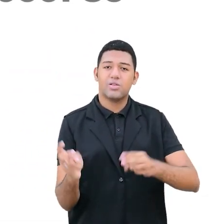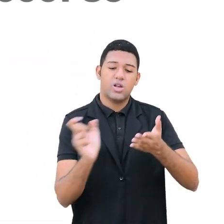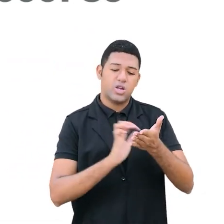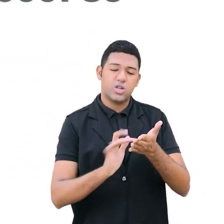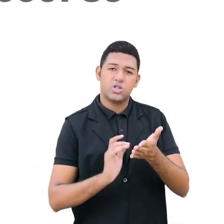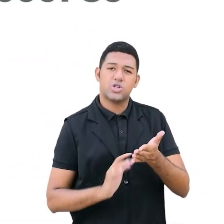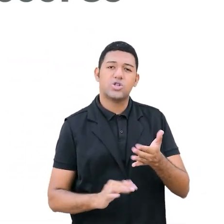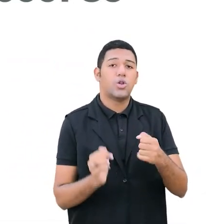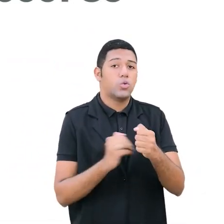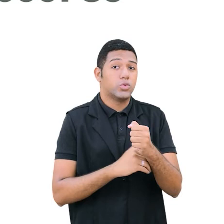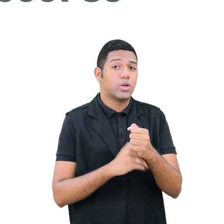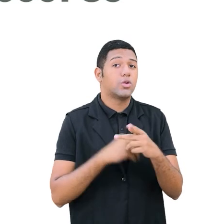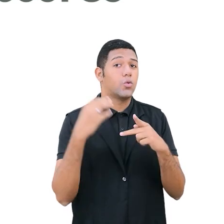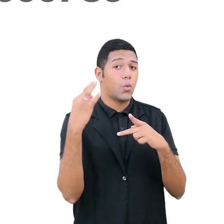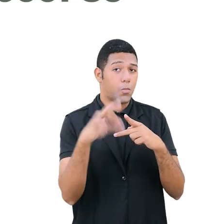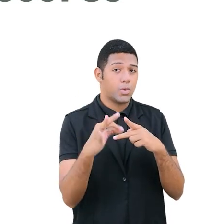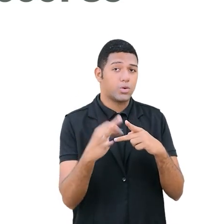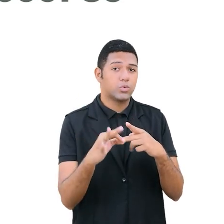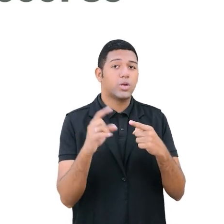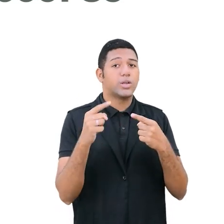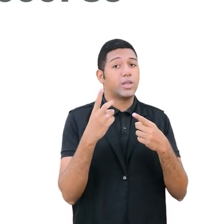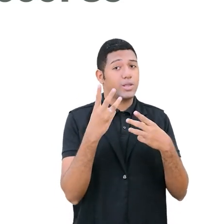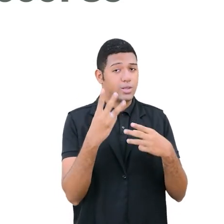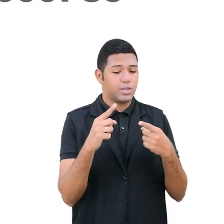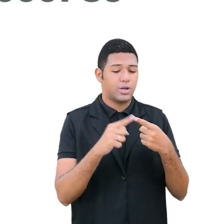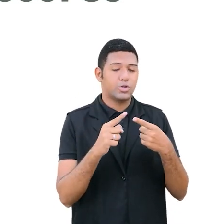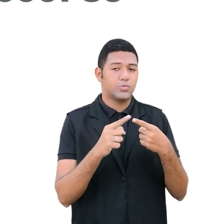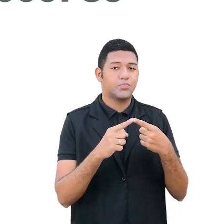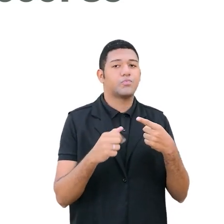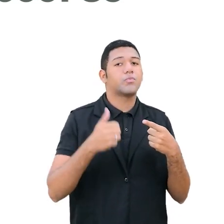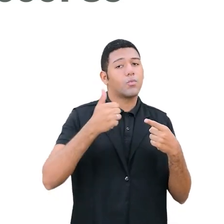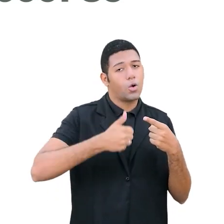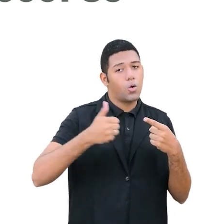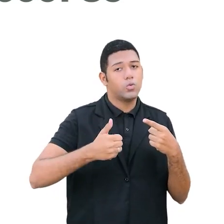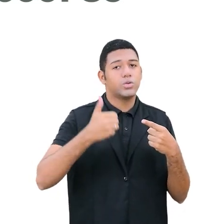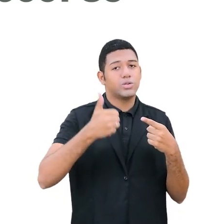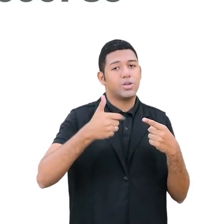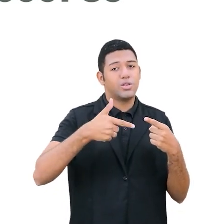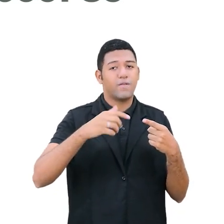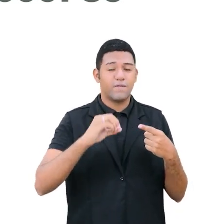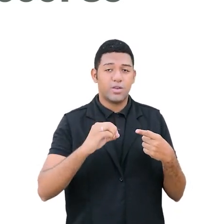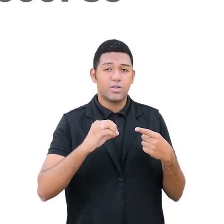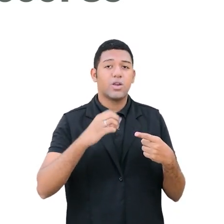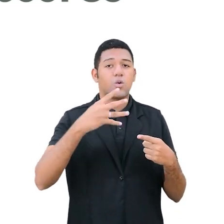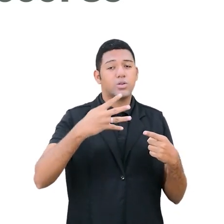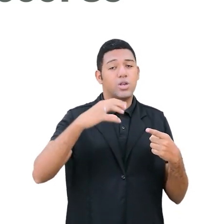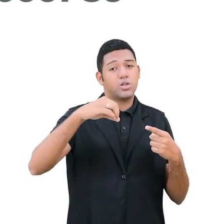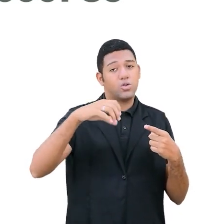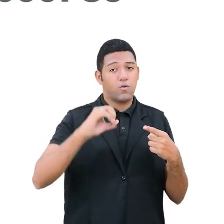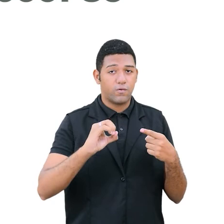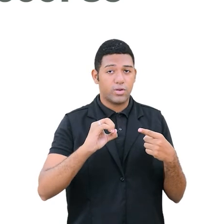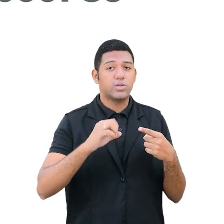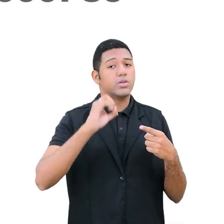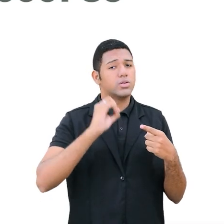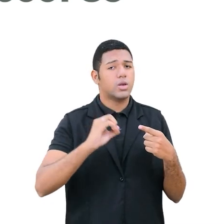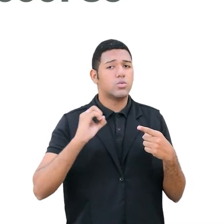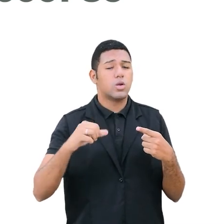digitar nossa chavip que pode ser o nosso CNPJ 11 120 490